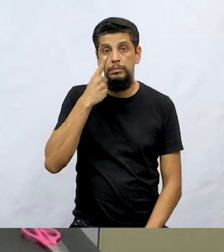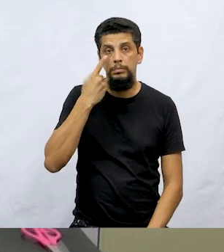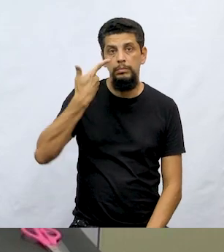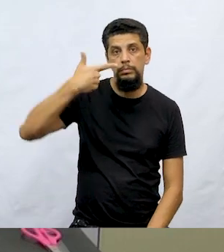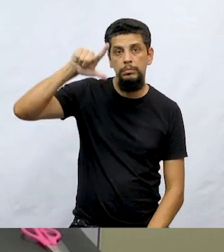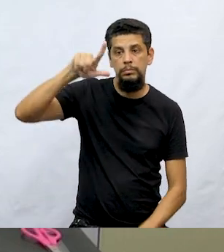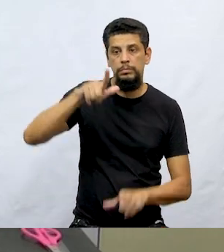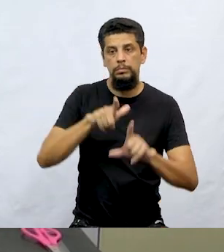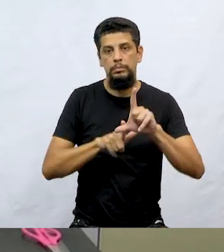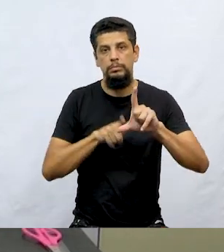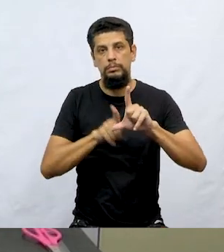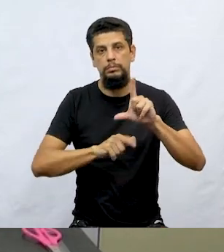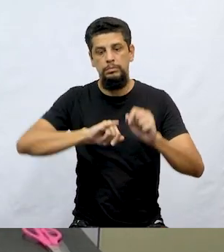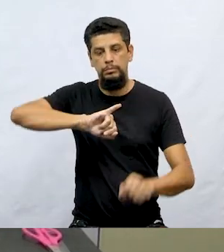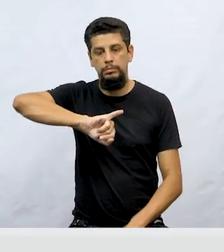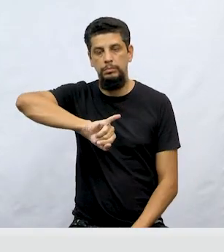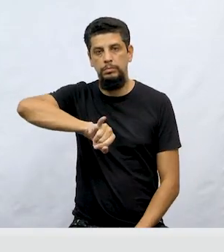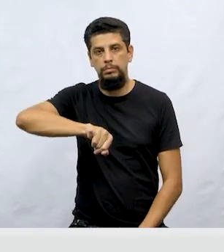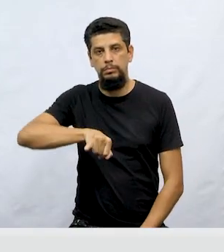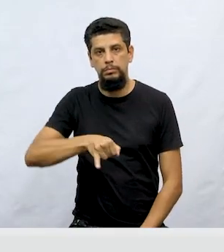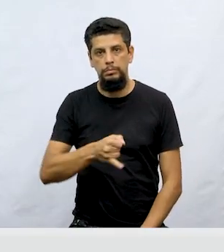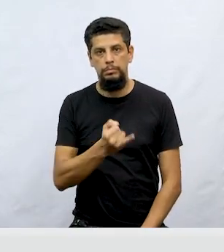letra? Vamos. A letra J.